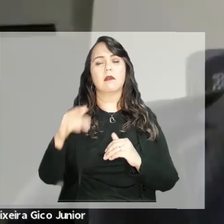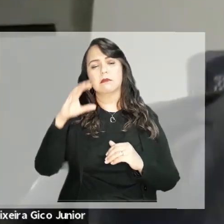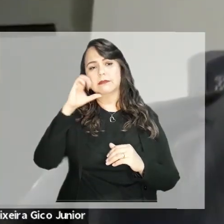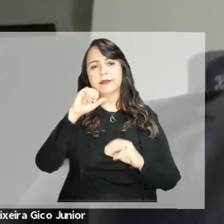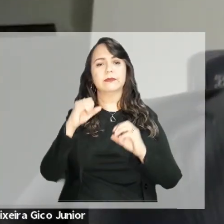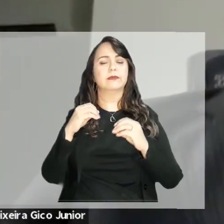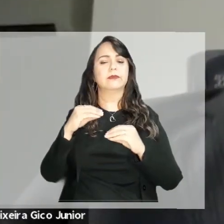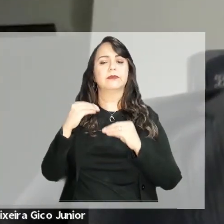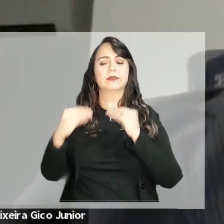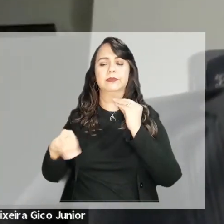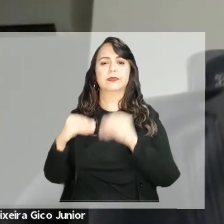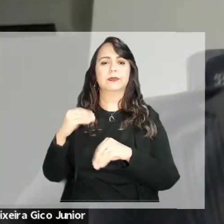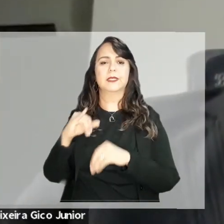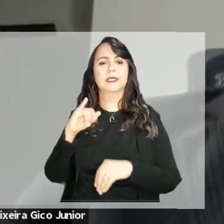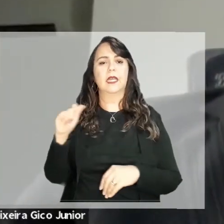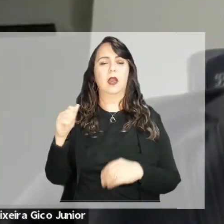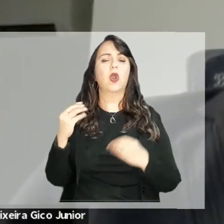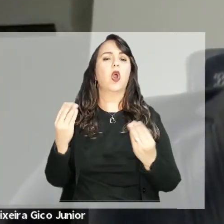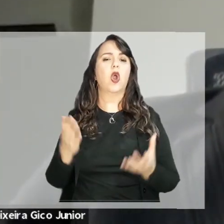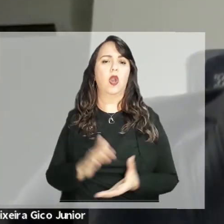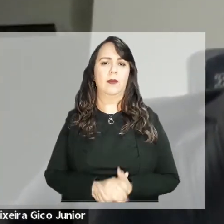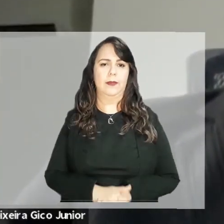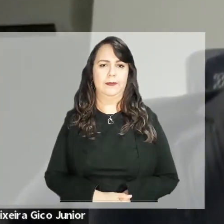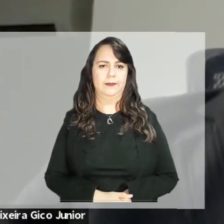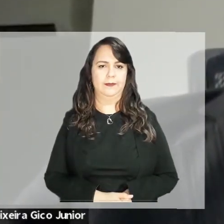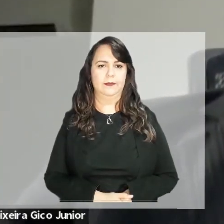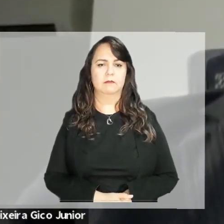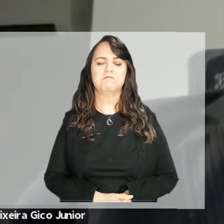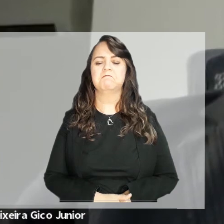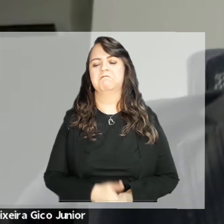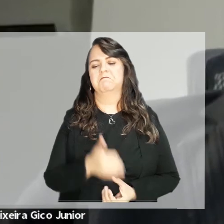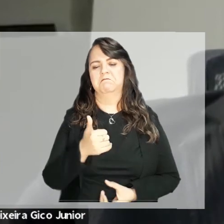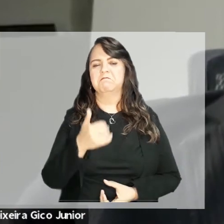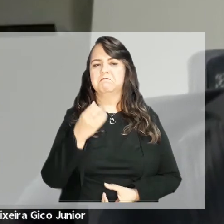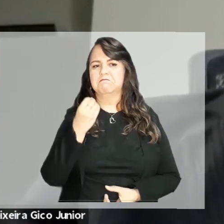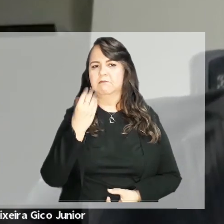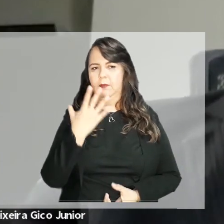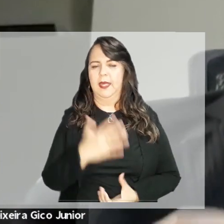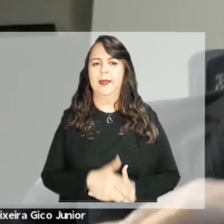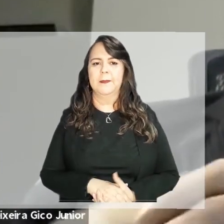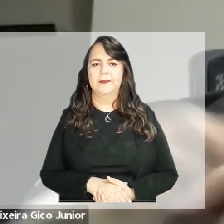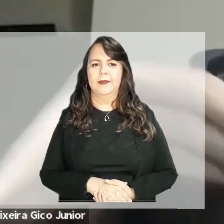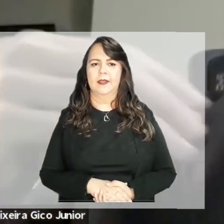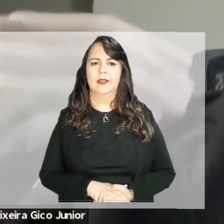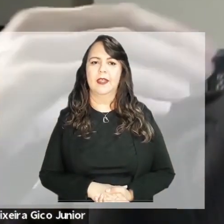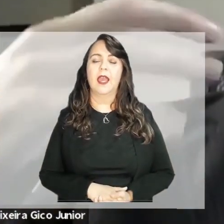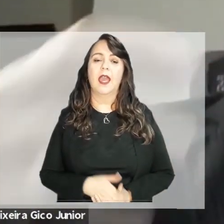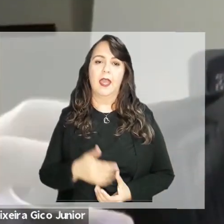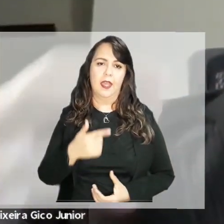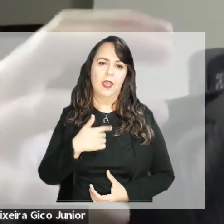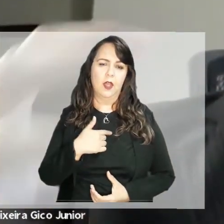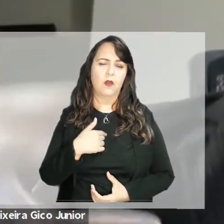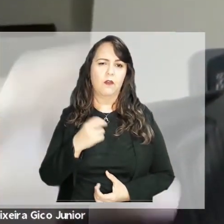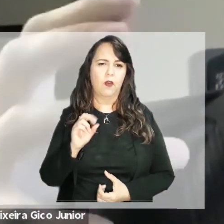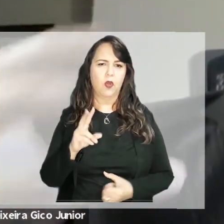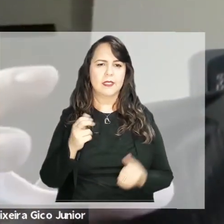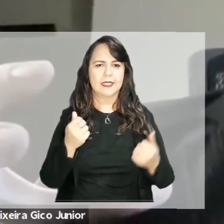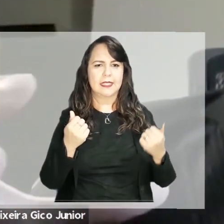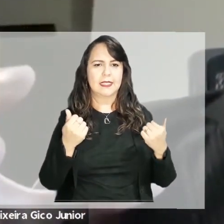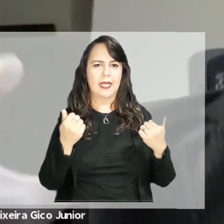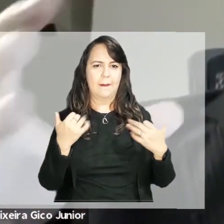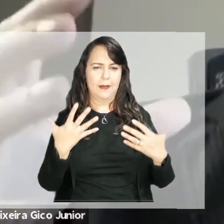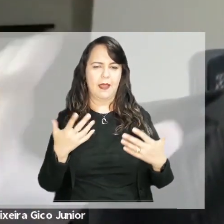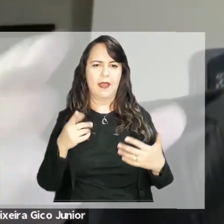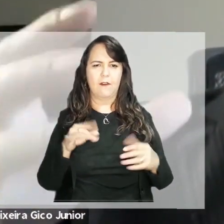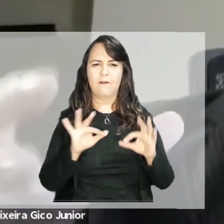Muito bem. Bem, eu vou fazer uma piada aqui não muito adequada, mas é porque é uma frase que todo mundo